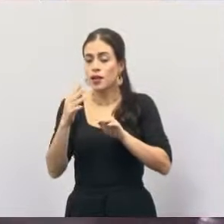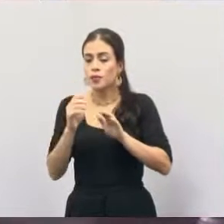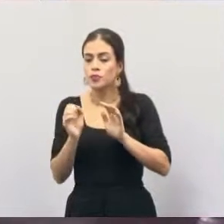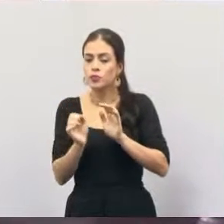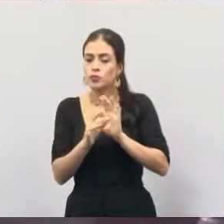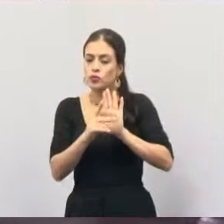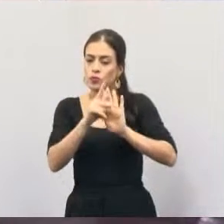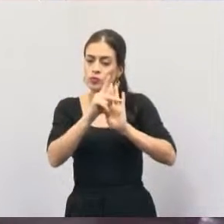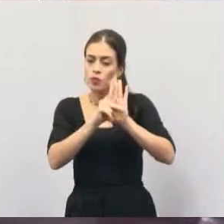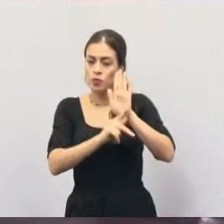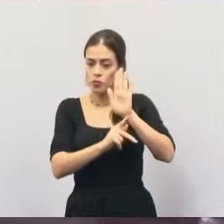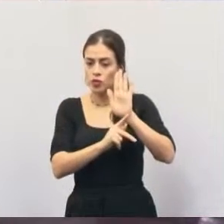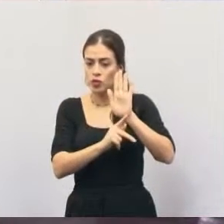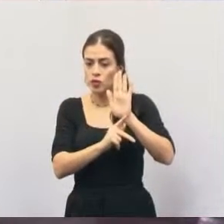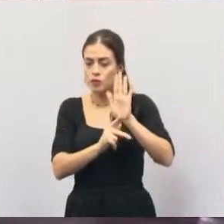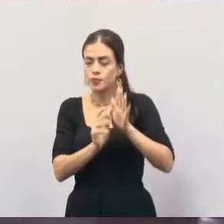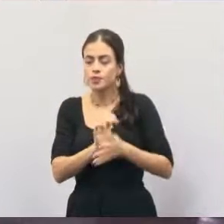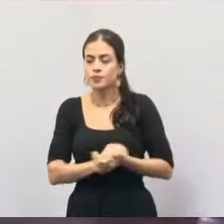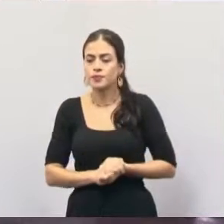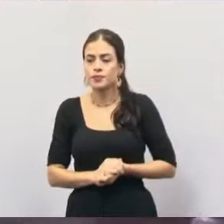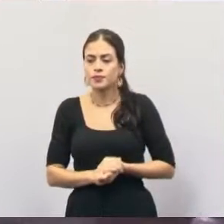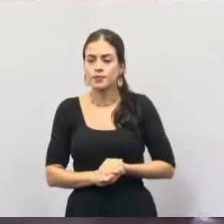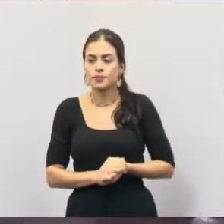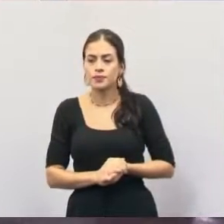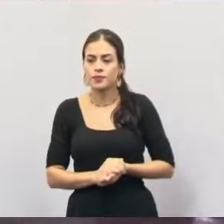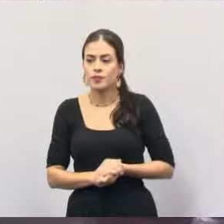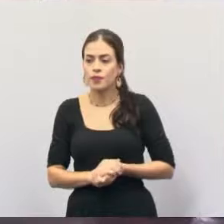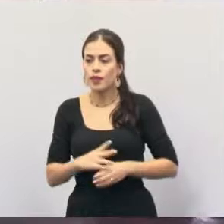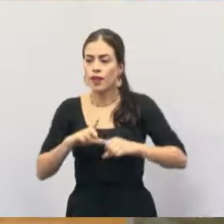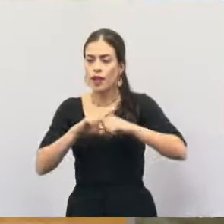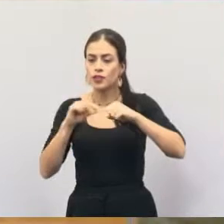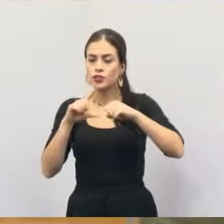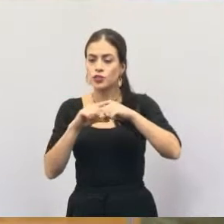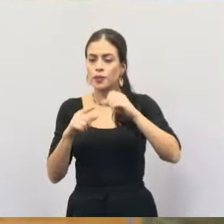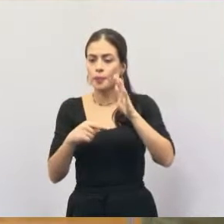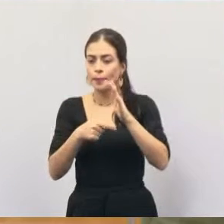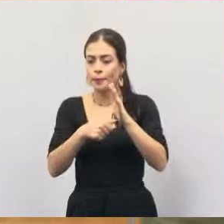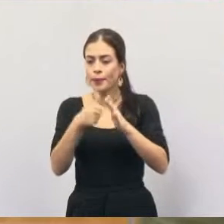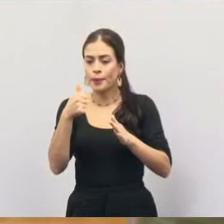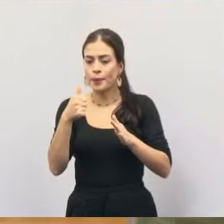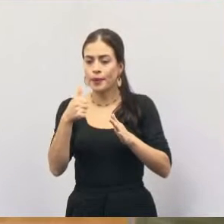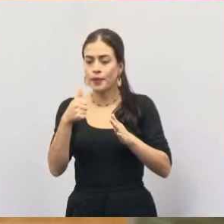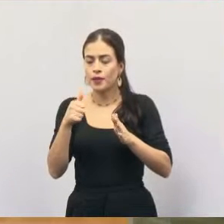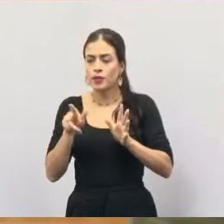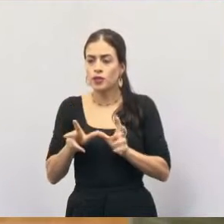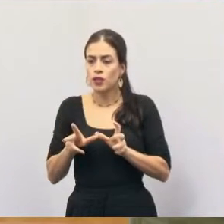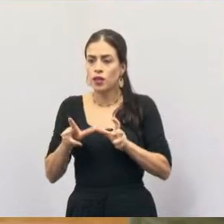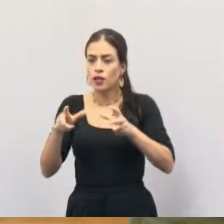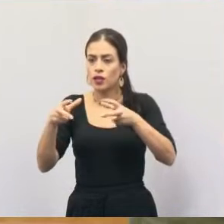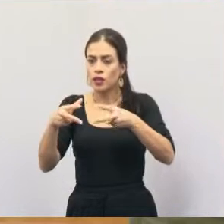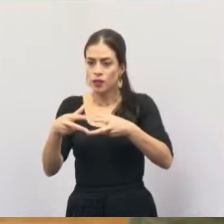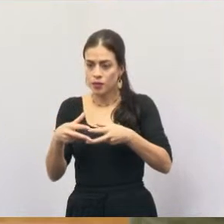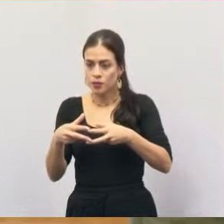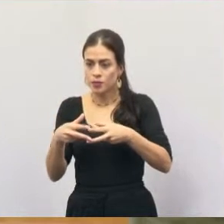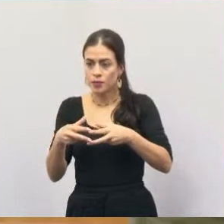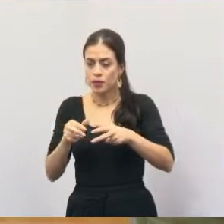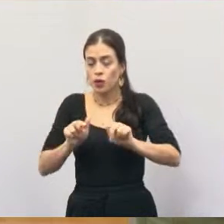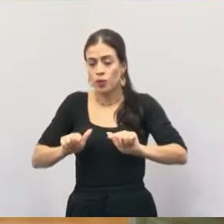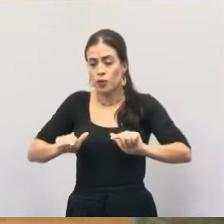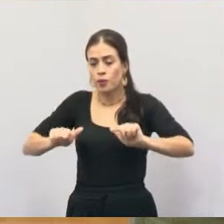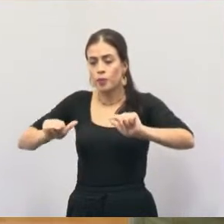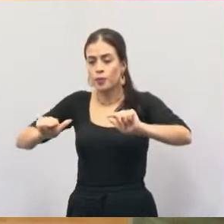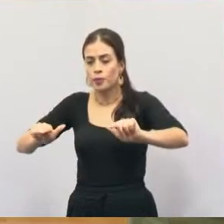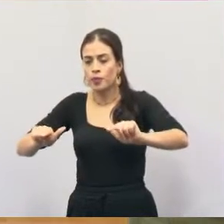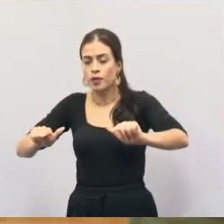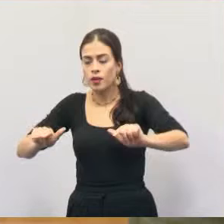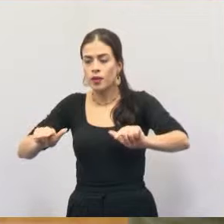esse substitutivo que diz o seguinte: artigo 1º, fica instituído na Câmara Municipal de Jacareí o prêmio